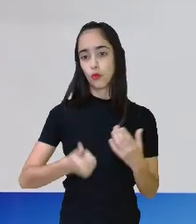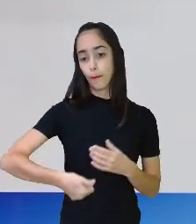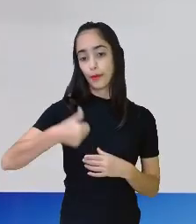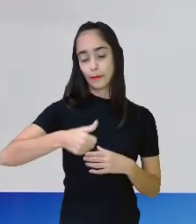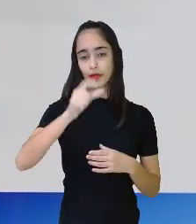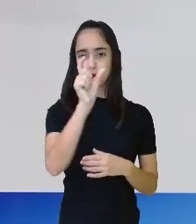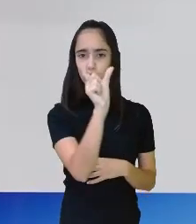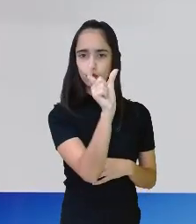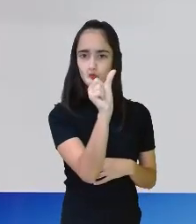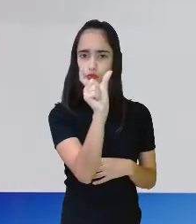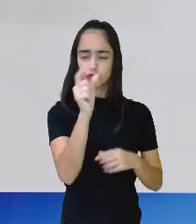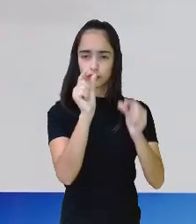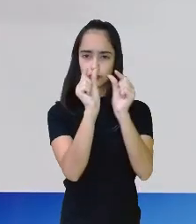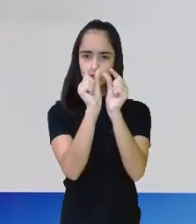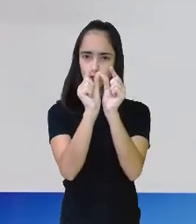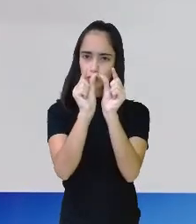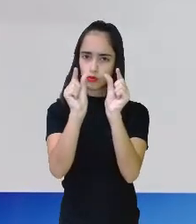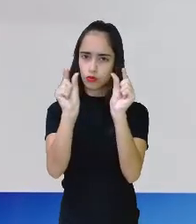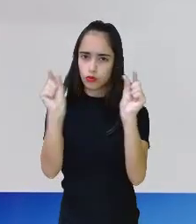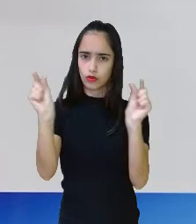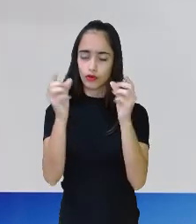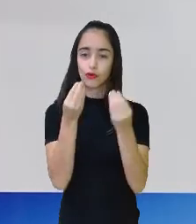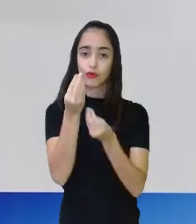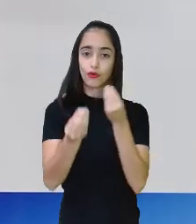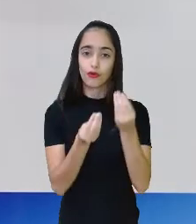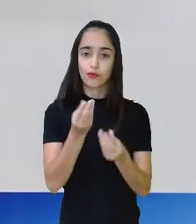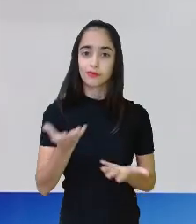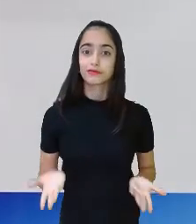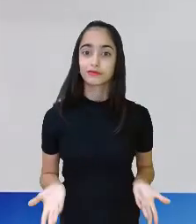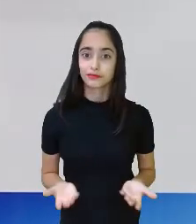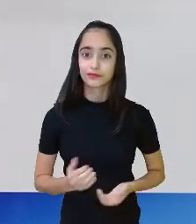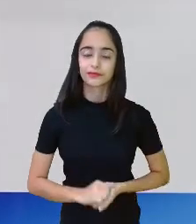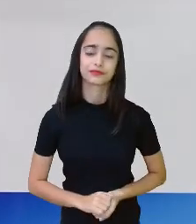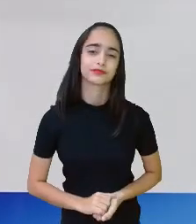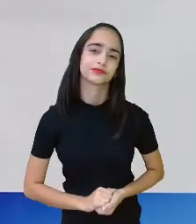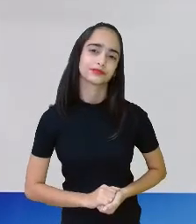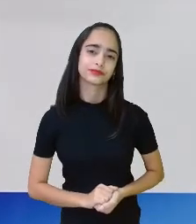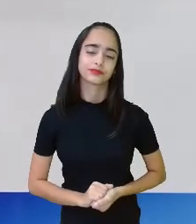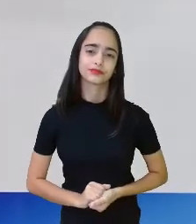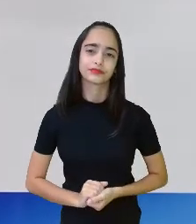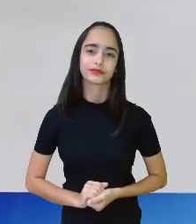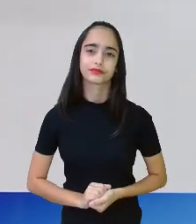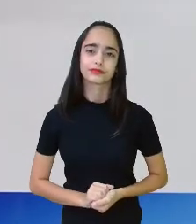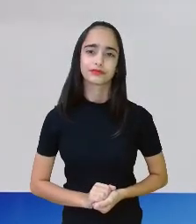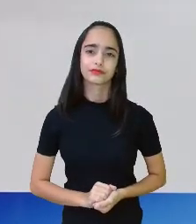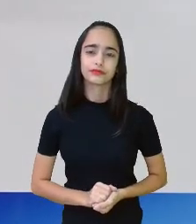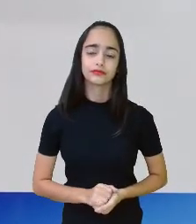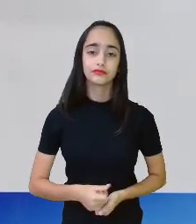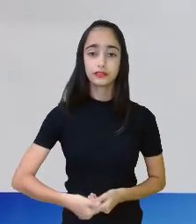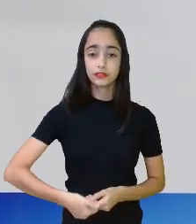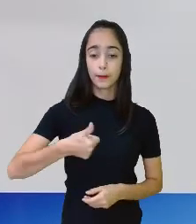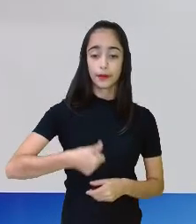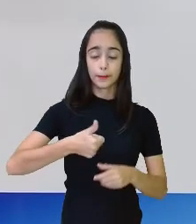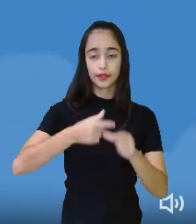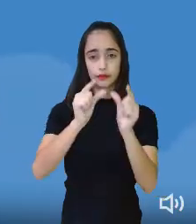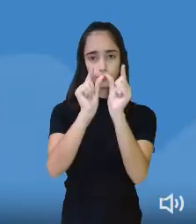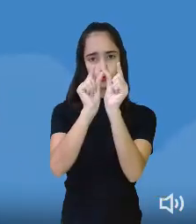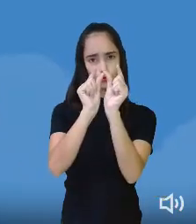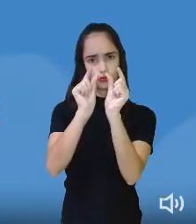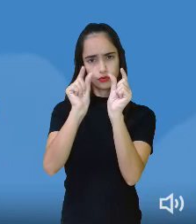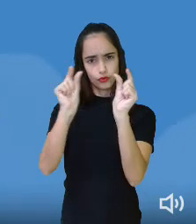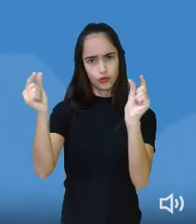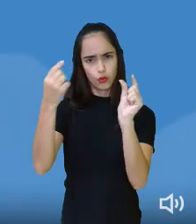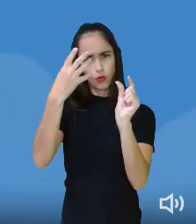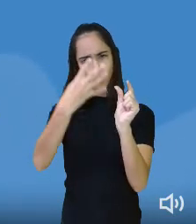para a segunda sequência? A gente vai definir isso daí, tá certo? Então, vamos lá. Na primeira sequência,